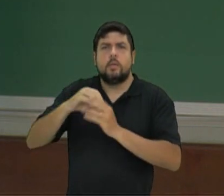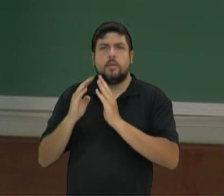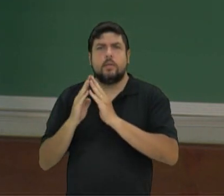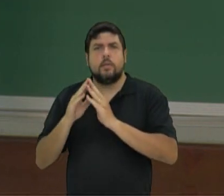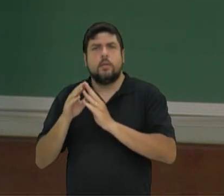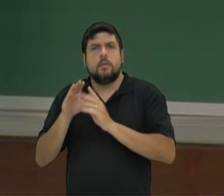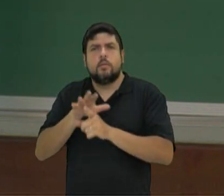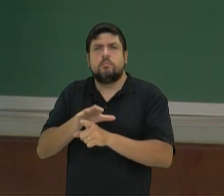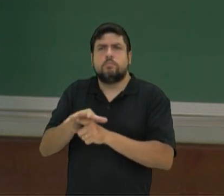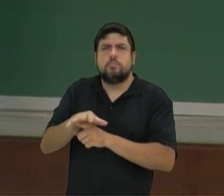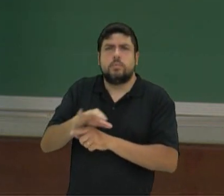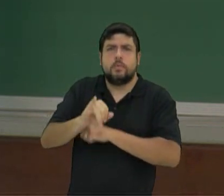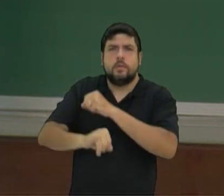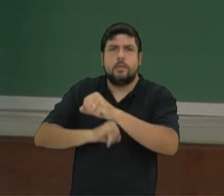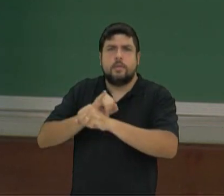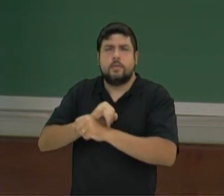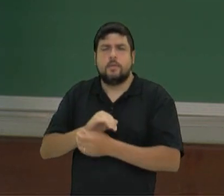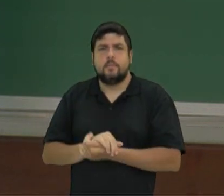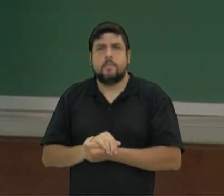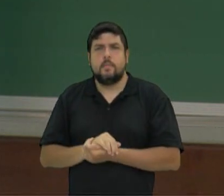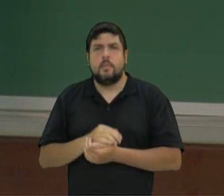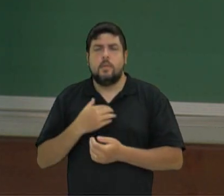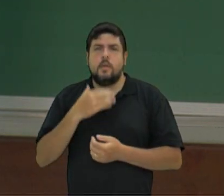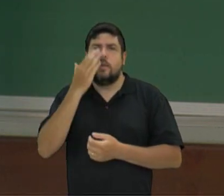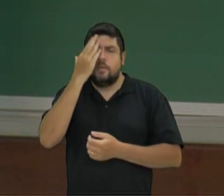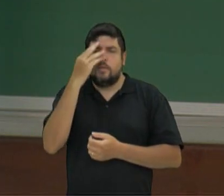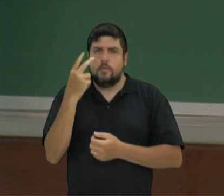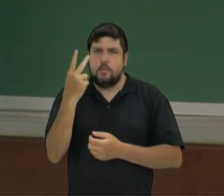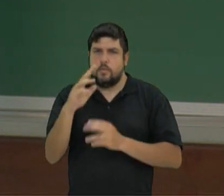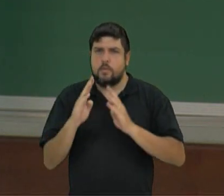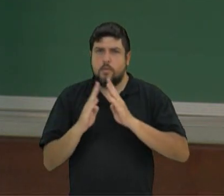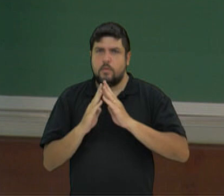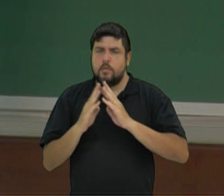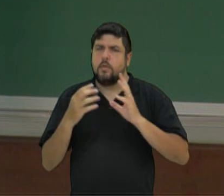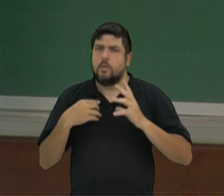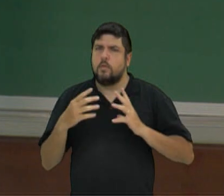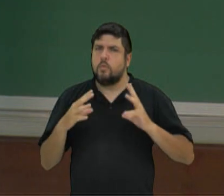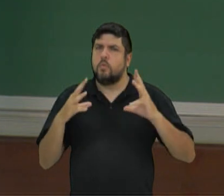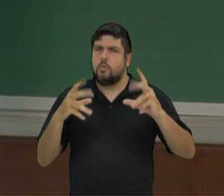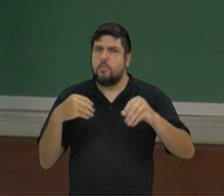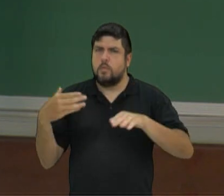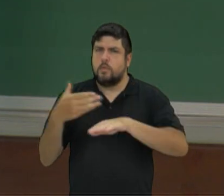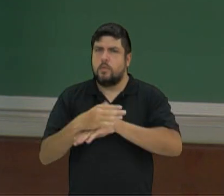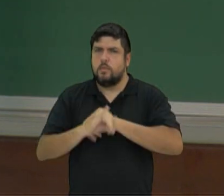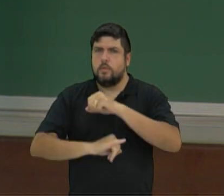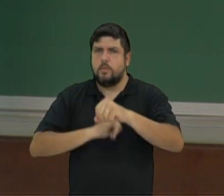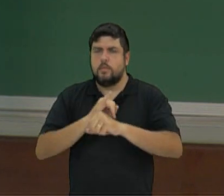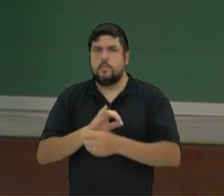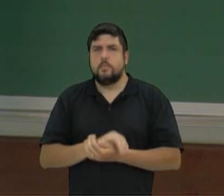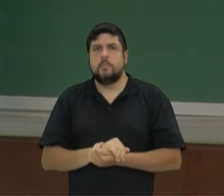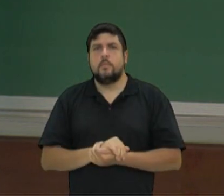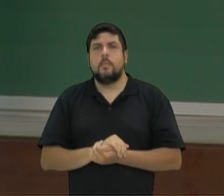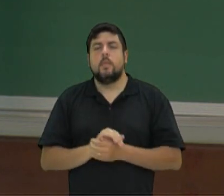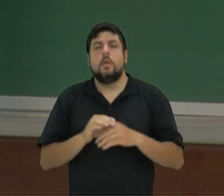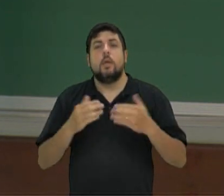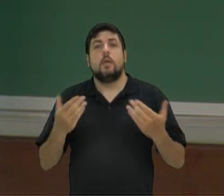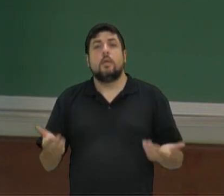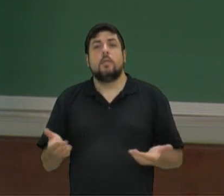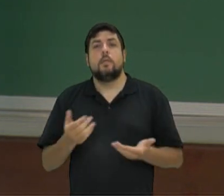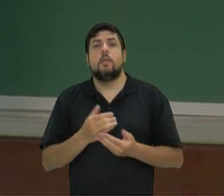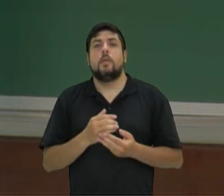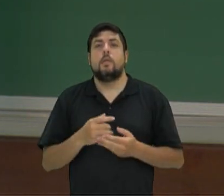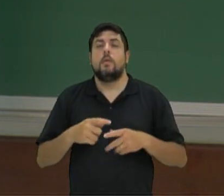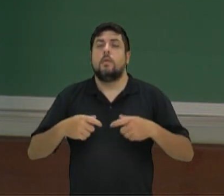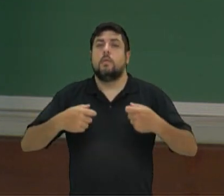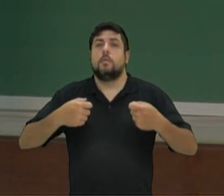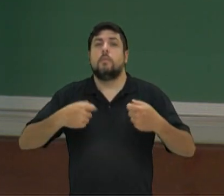acessam a internet. Com certeza aí na sua casa todos, né, acessam a internet. Então você tem